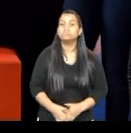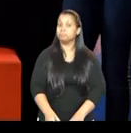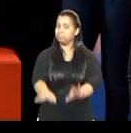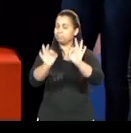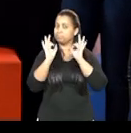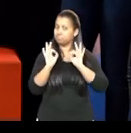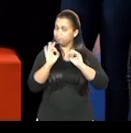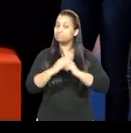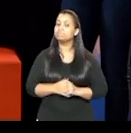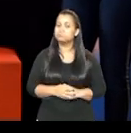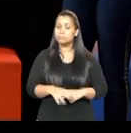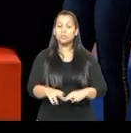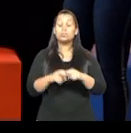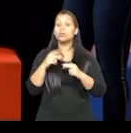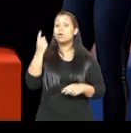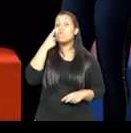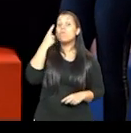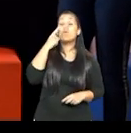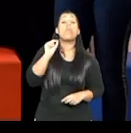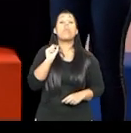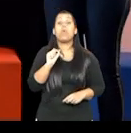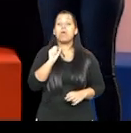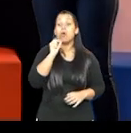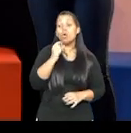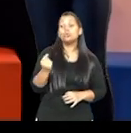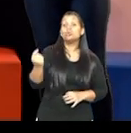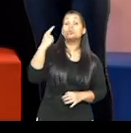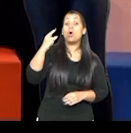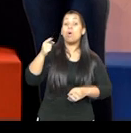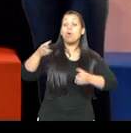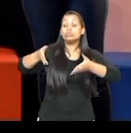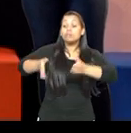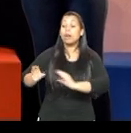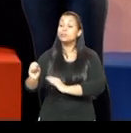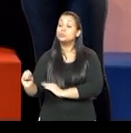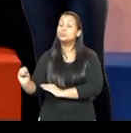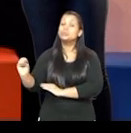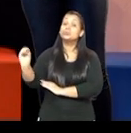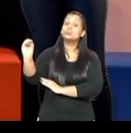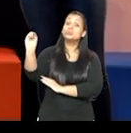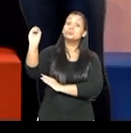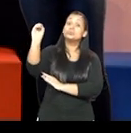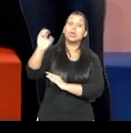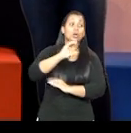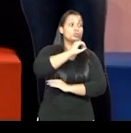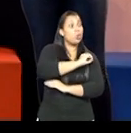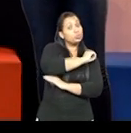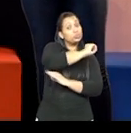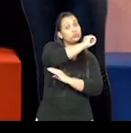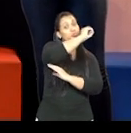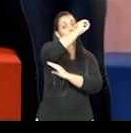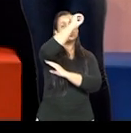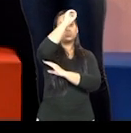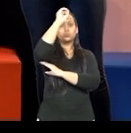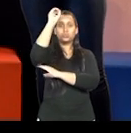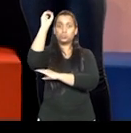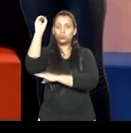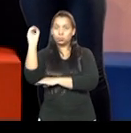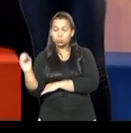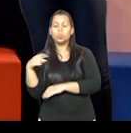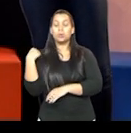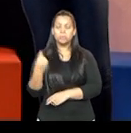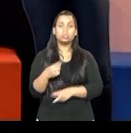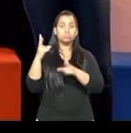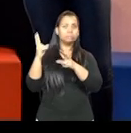Exatamente! A partir da observação do Sol, de onde ele nasce e de onde ele se põe, nós podemos identificar os 4 pontos